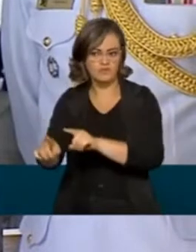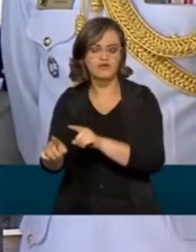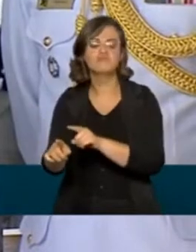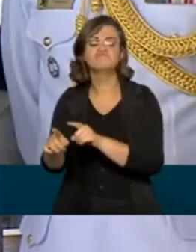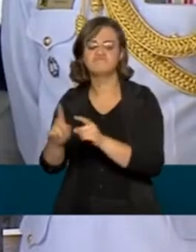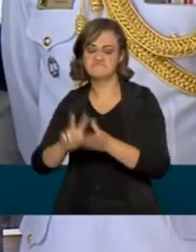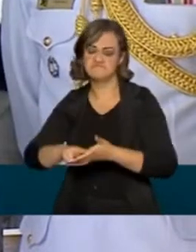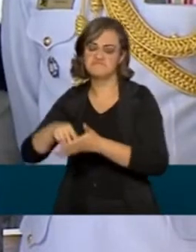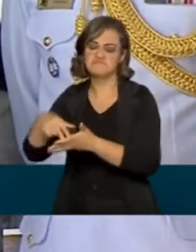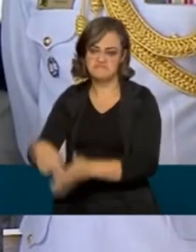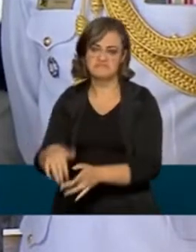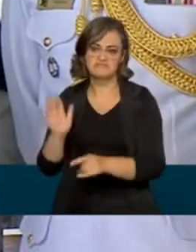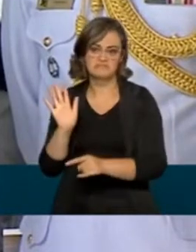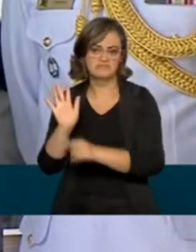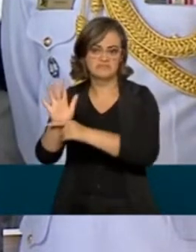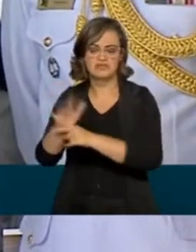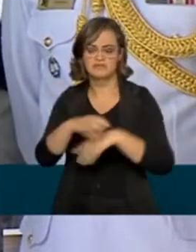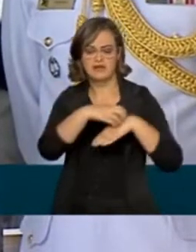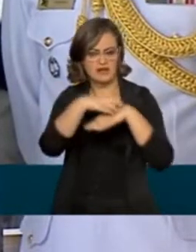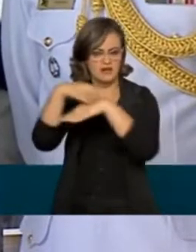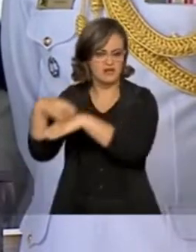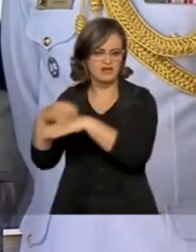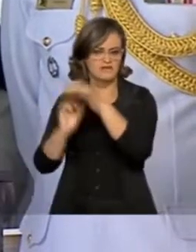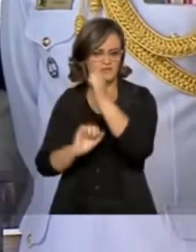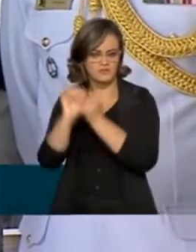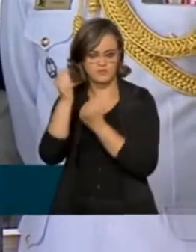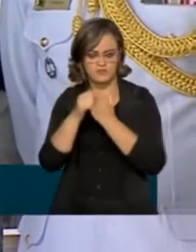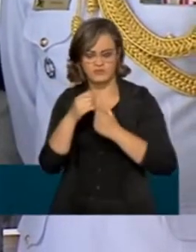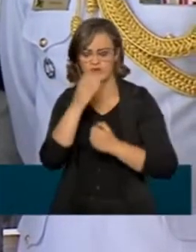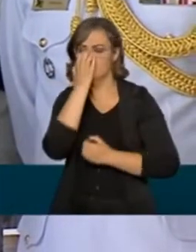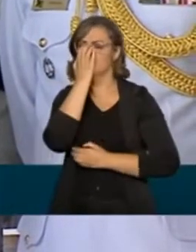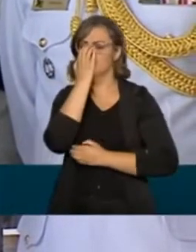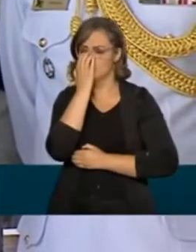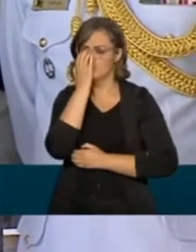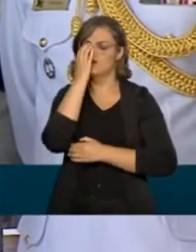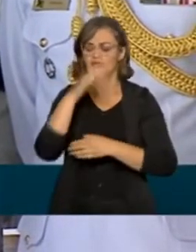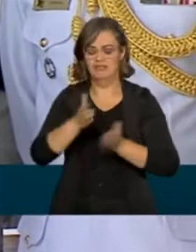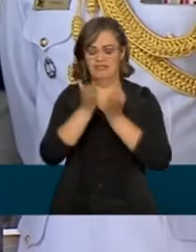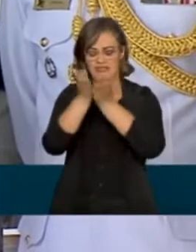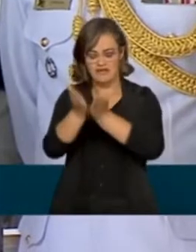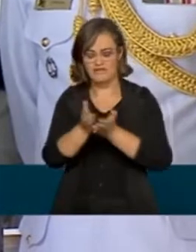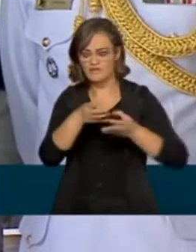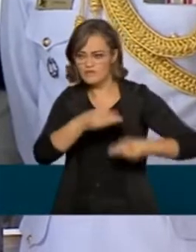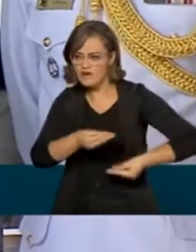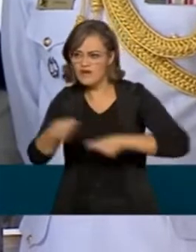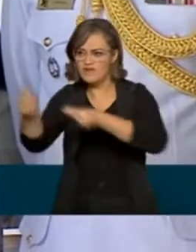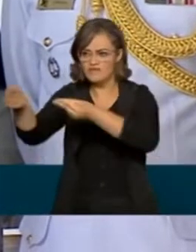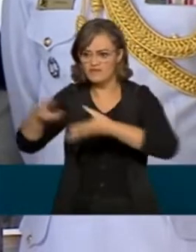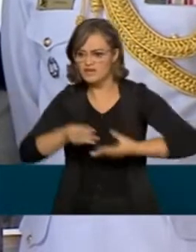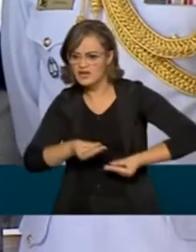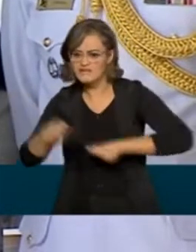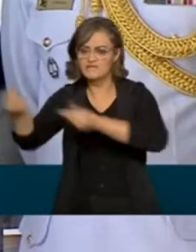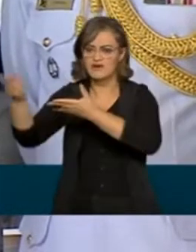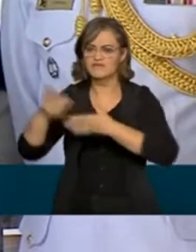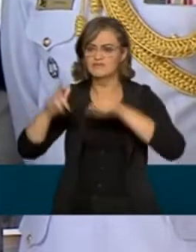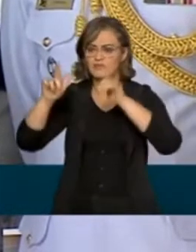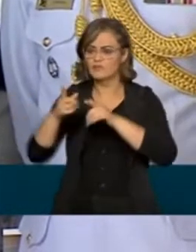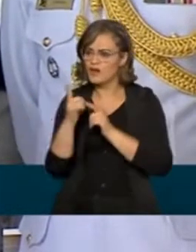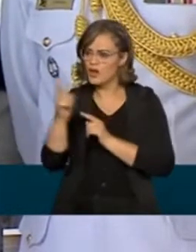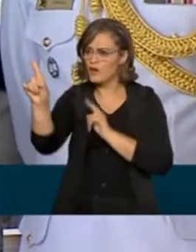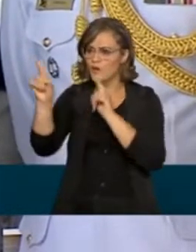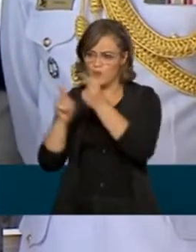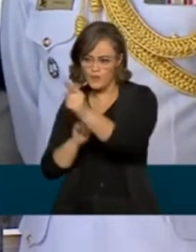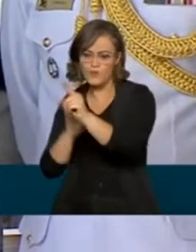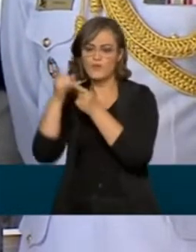ao coronavírus, com transporte de usinas de cilindro de oxigênio em navios da Marinha para regiões remotas do país e